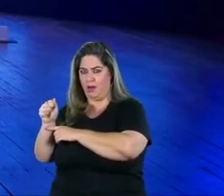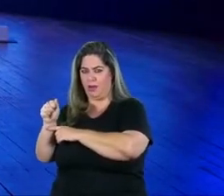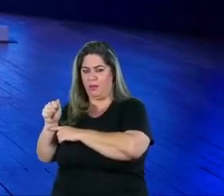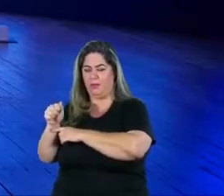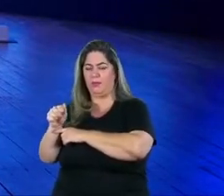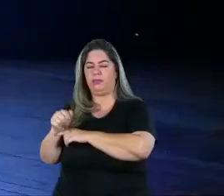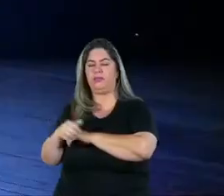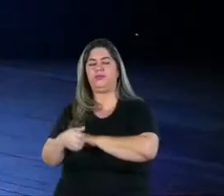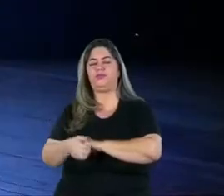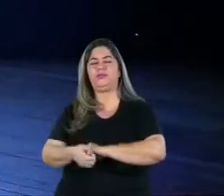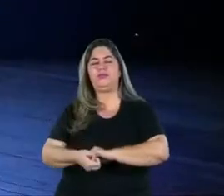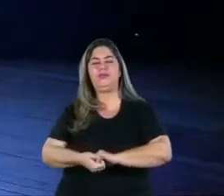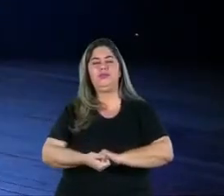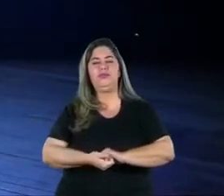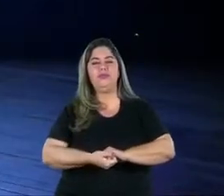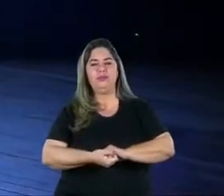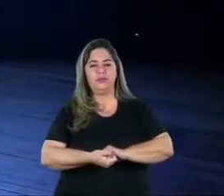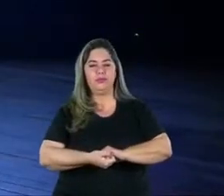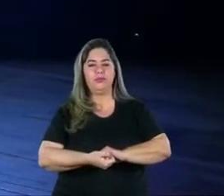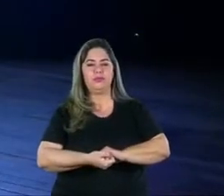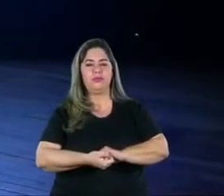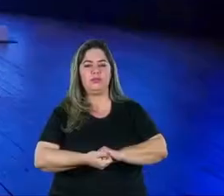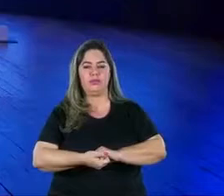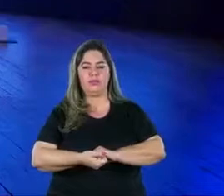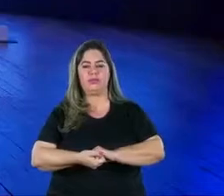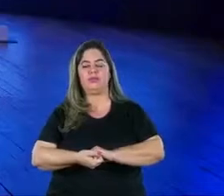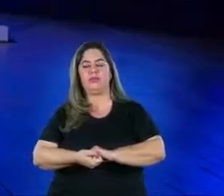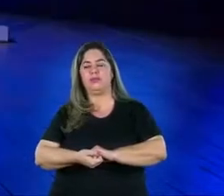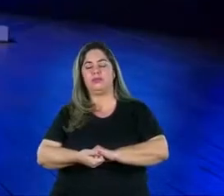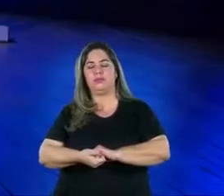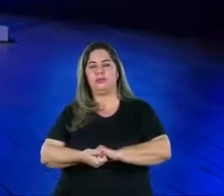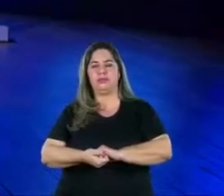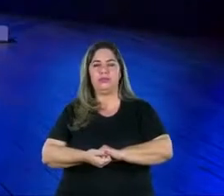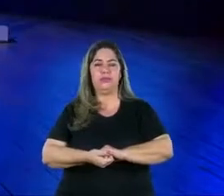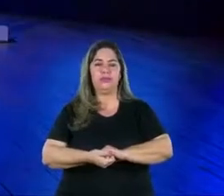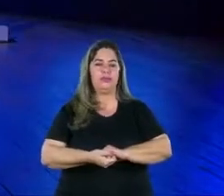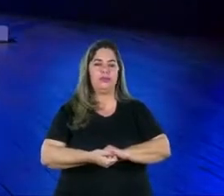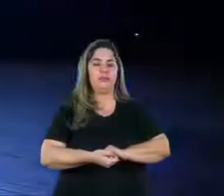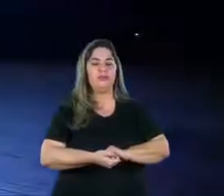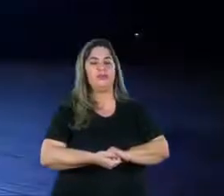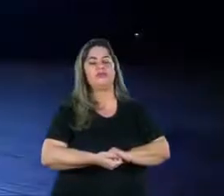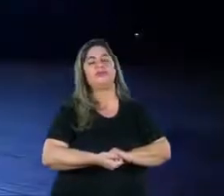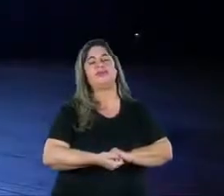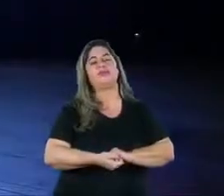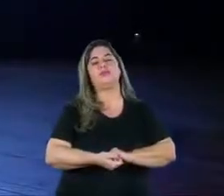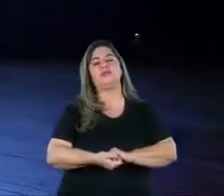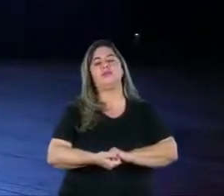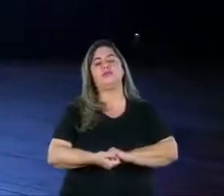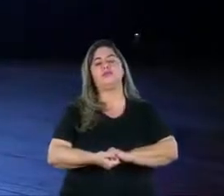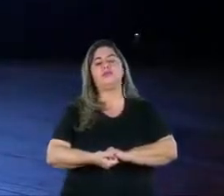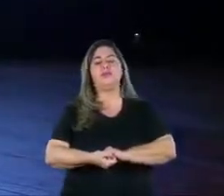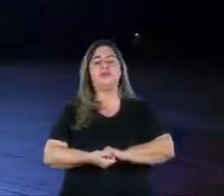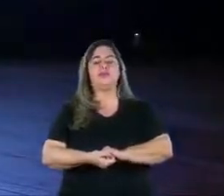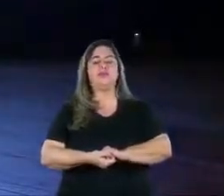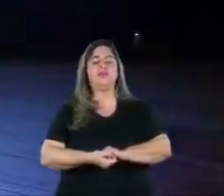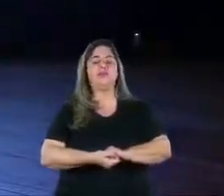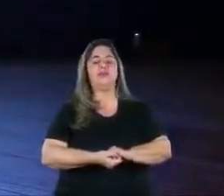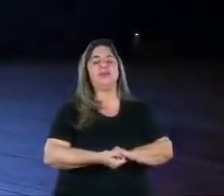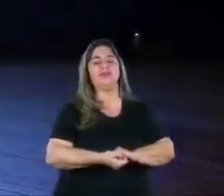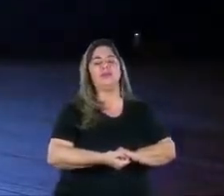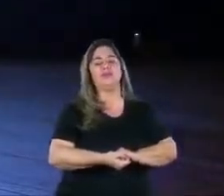mécanise. C'est ce qui rend abstrait. C'est ce qui chronométrise. Et c'est tout ce qui brime, dans le fond, des êtres